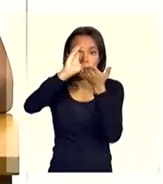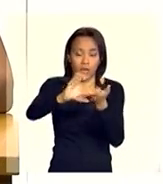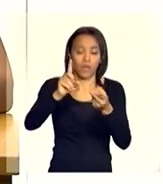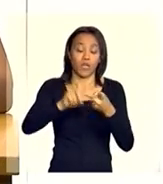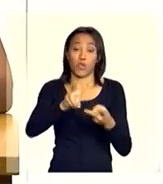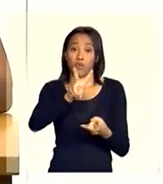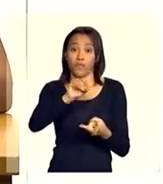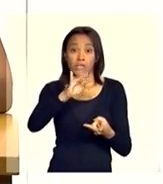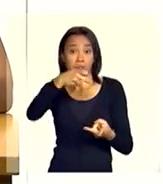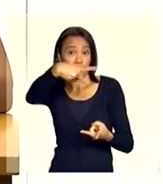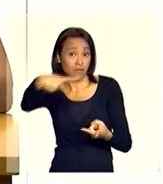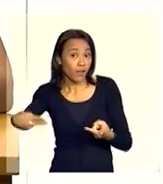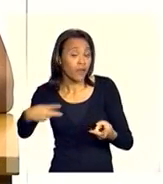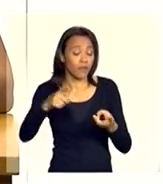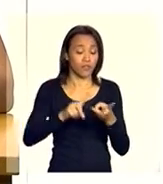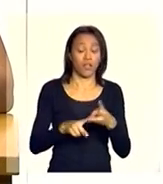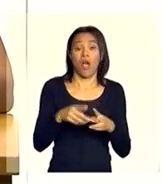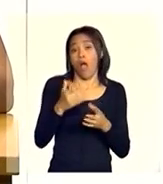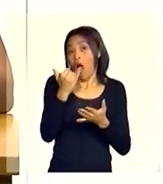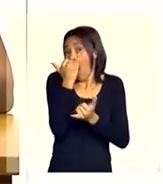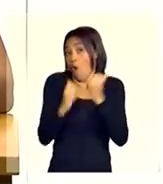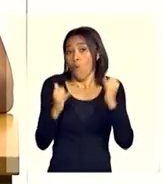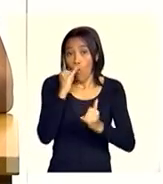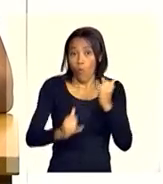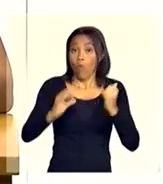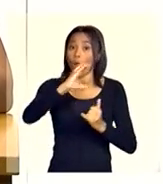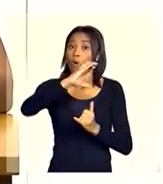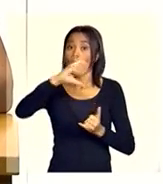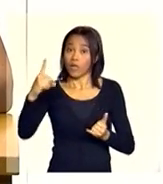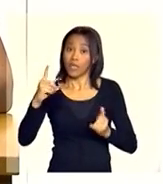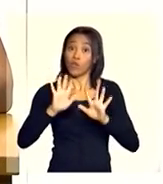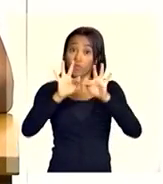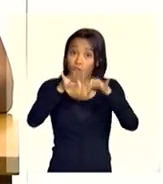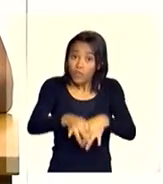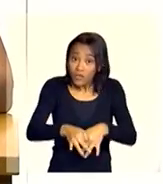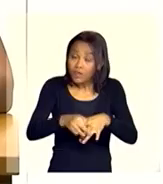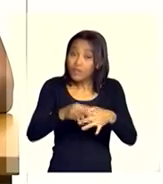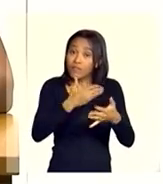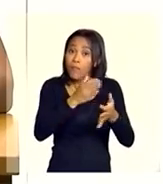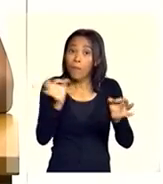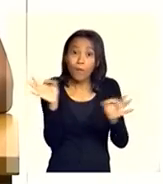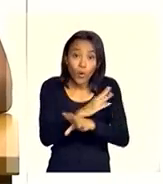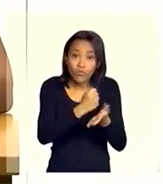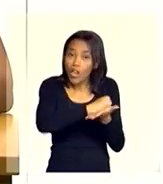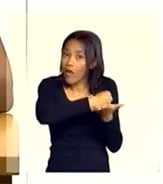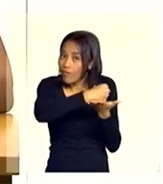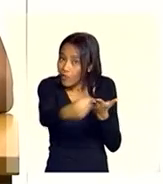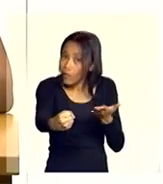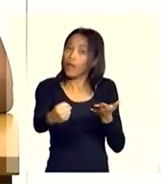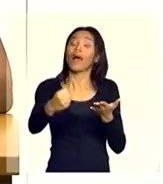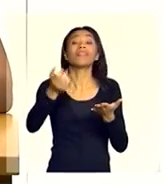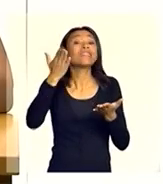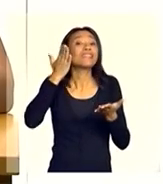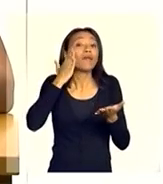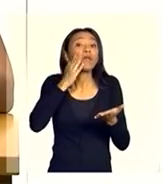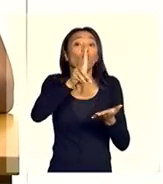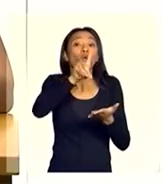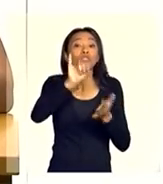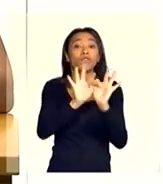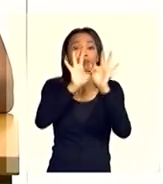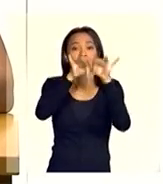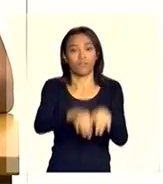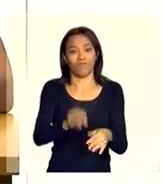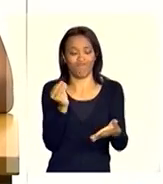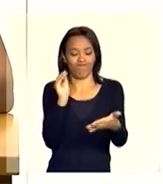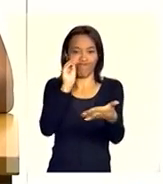coordenador que é por essa data de início e fim de Mandato que a gente identifica quem é que está atualmente na gestão né E se a gente